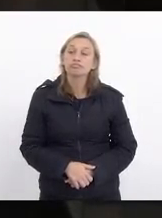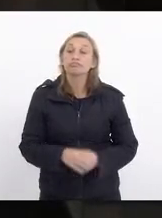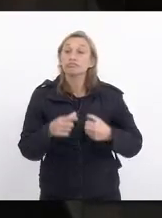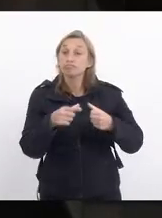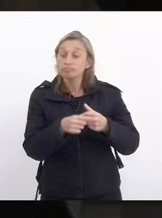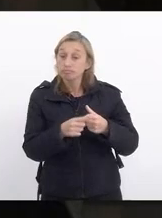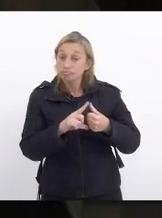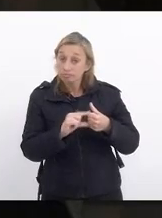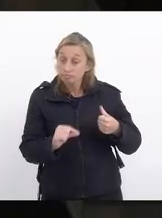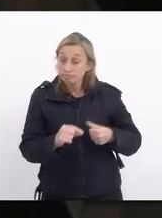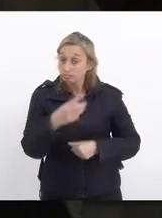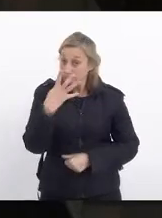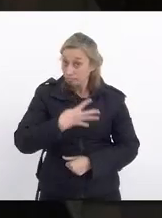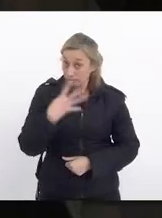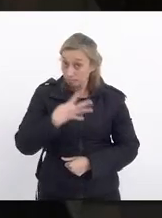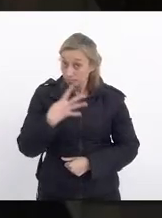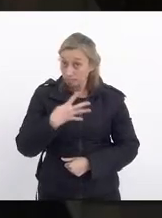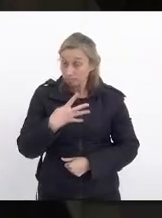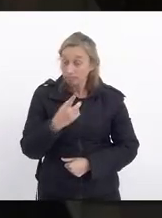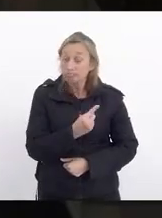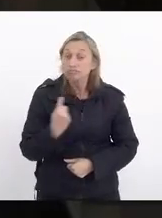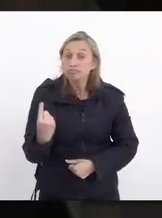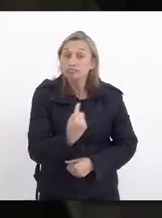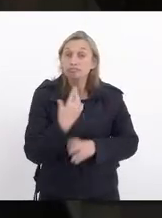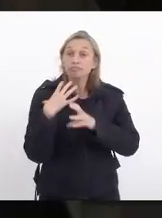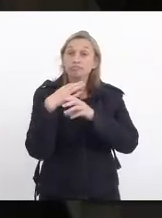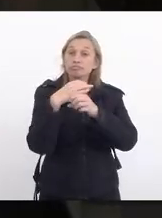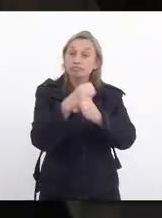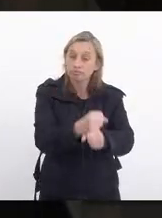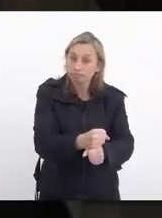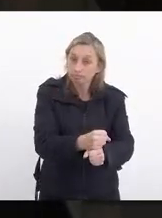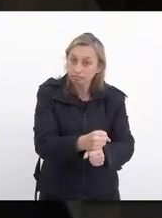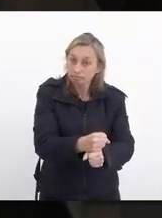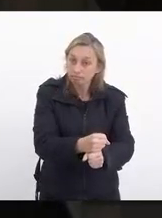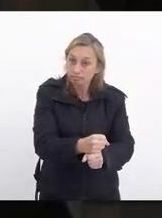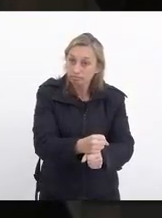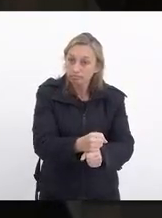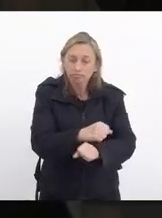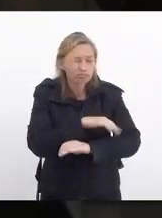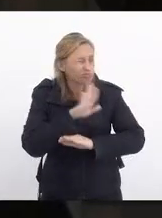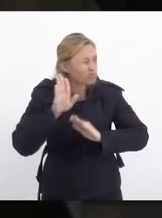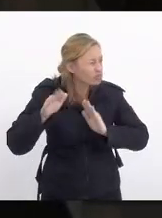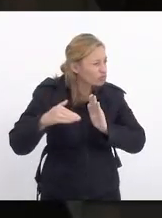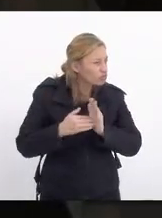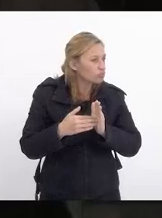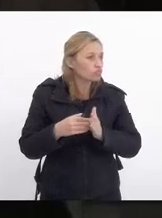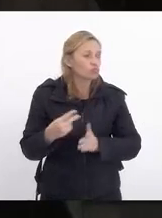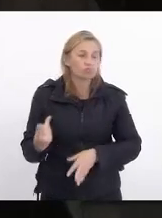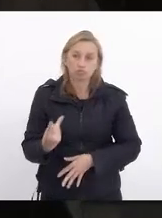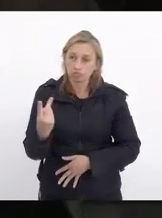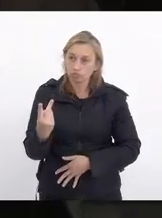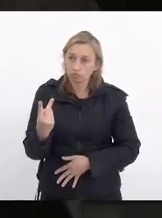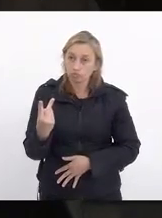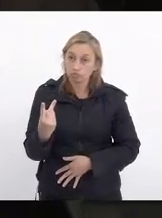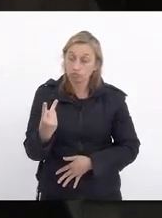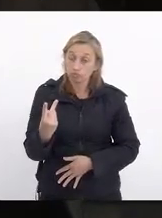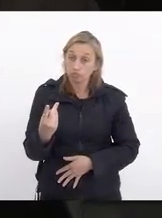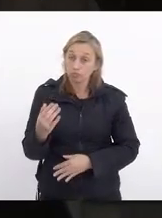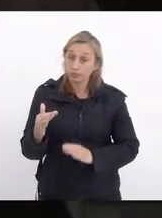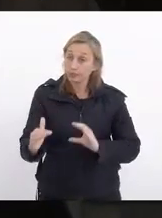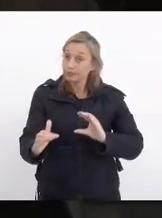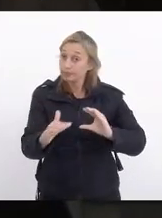artigo 4º nós somamos todos os valores que